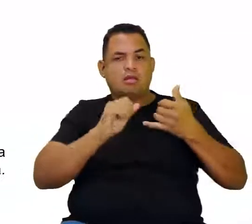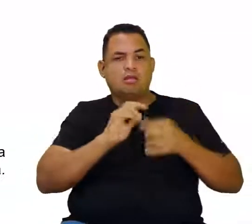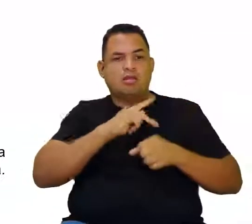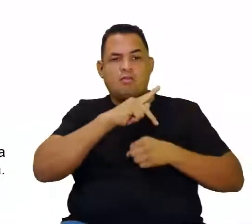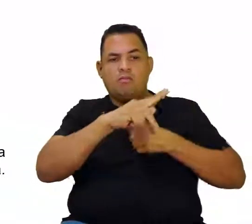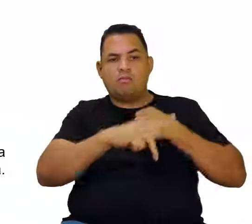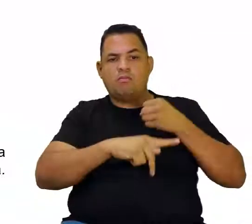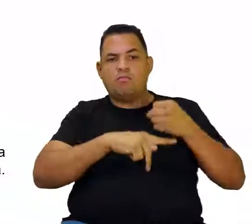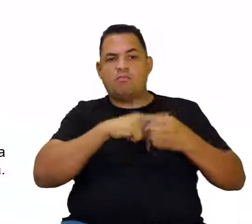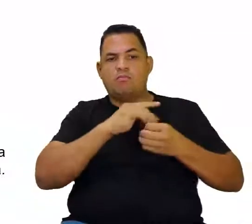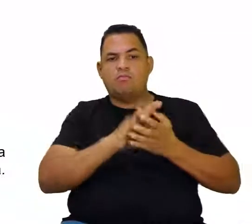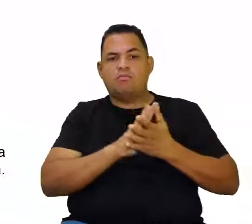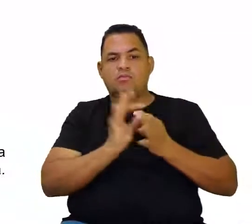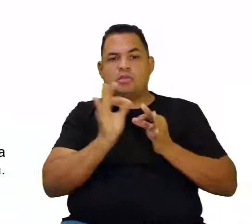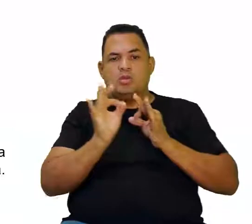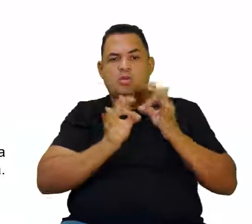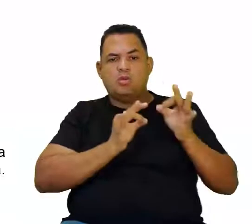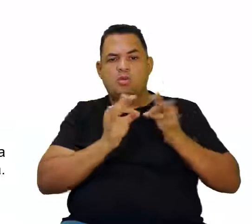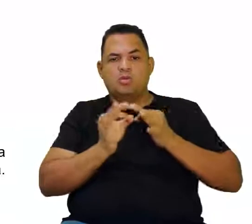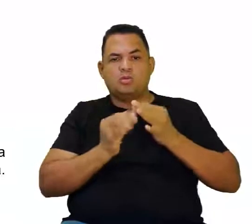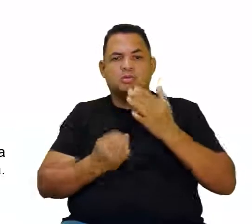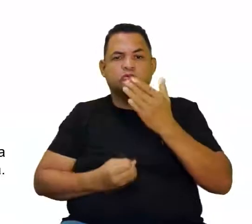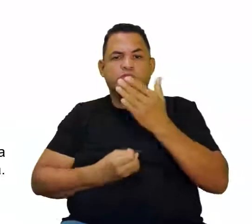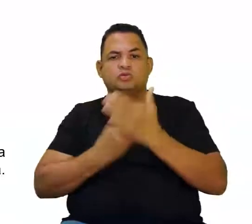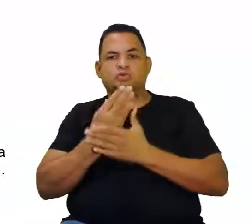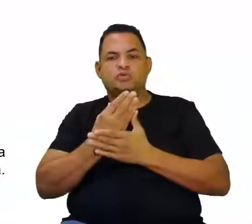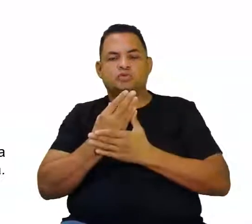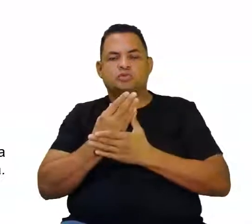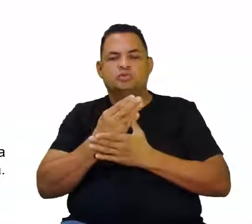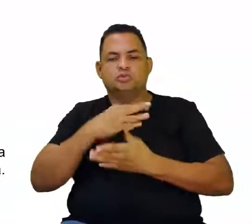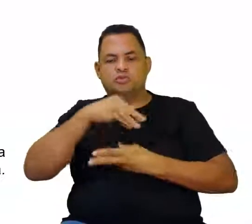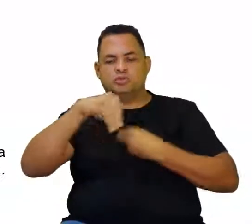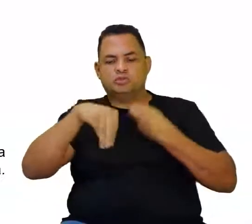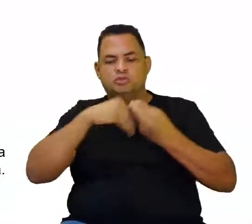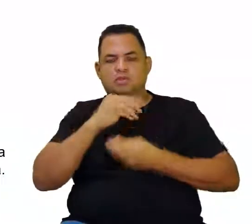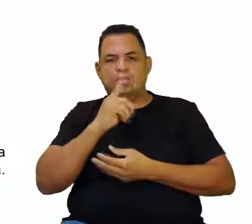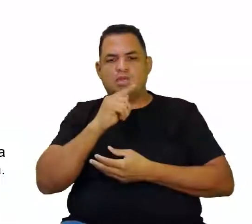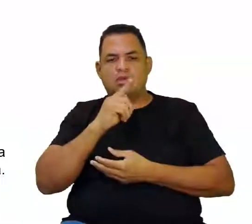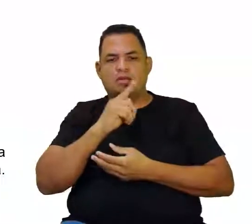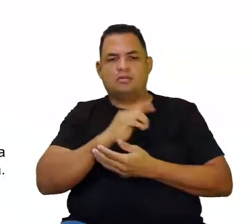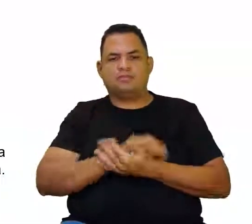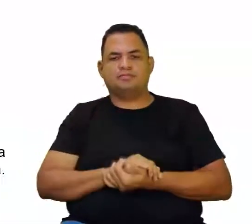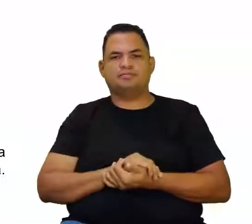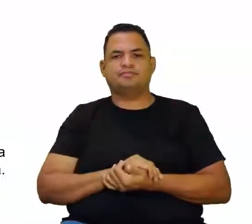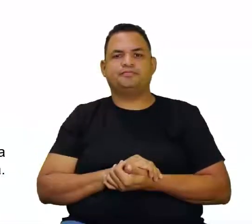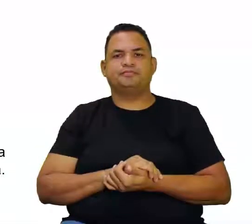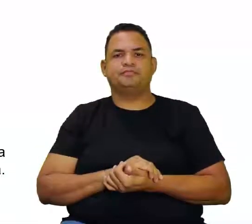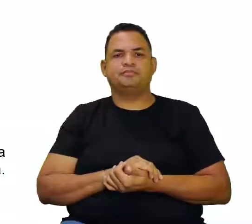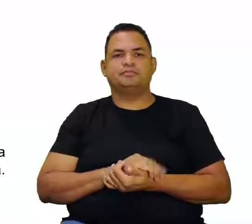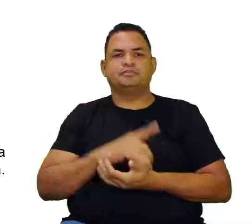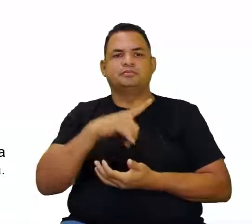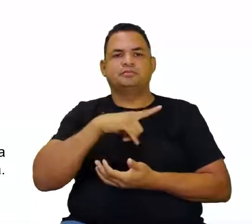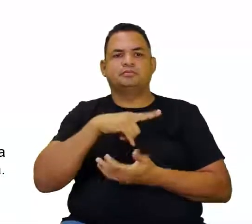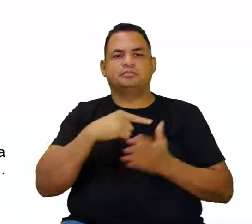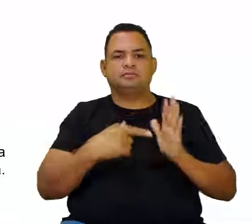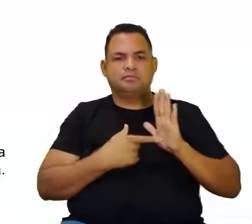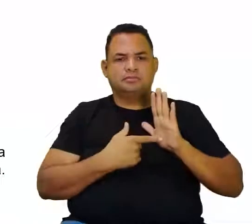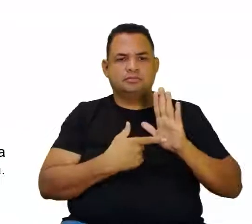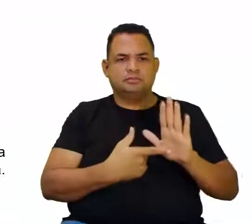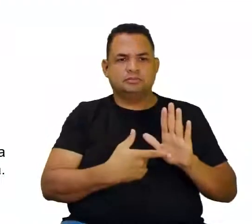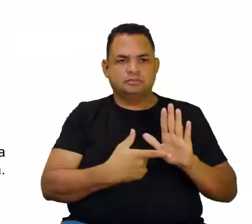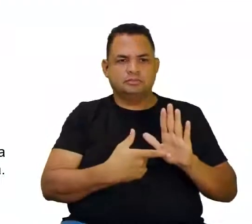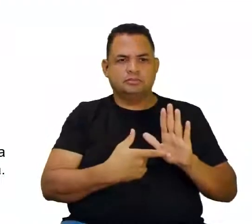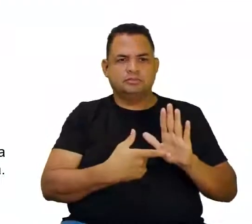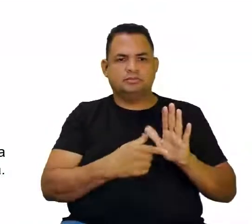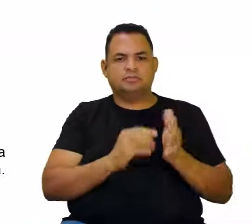próton, levando à formação de um derivado solúvel em água. Então, aqui a gente tem a representação da molécula